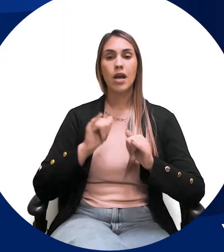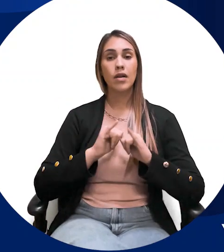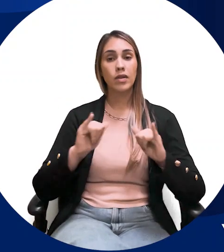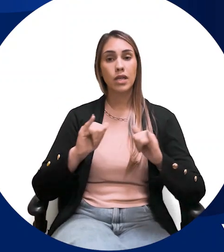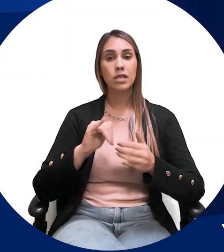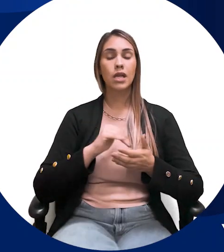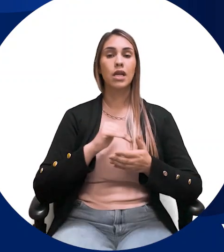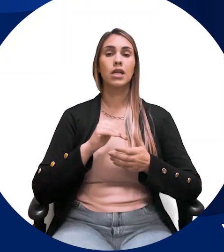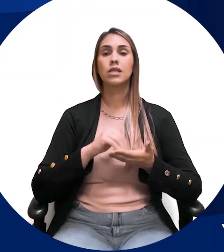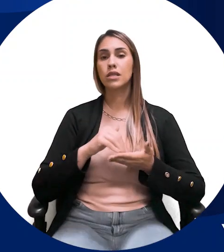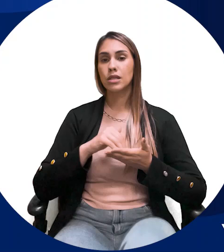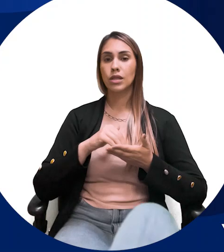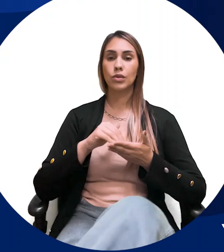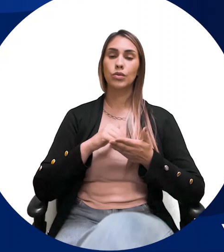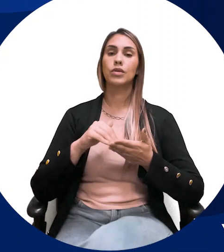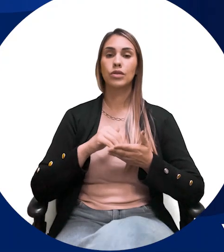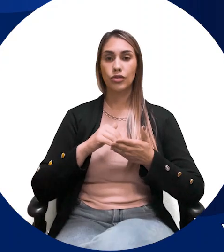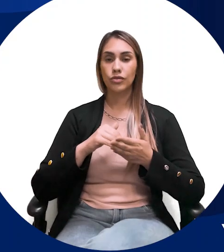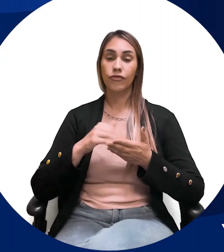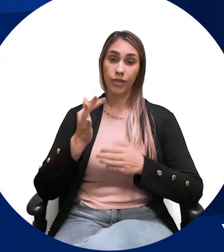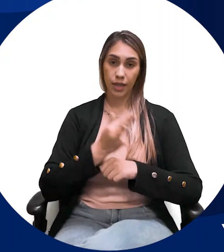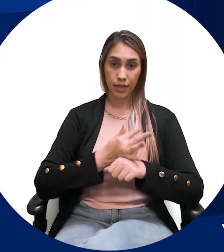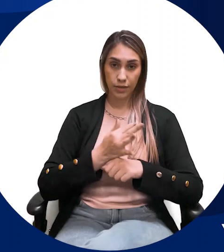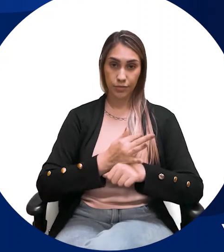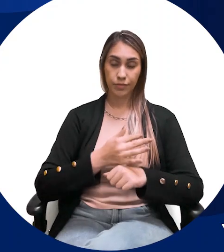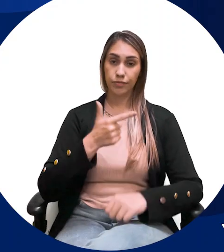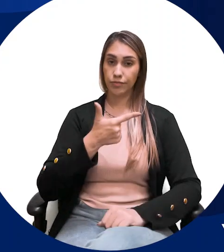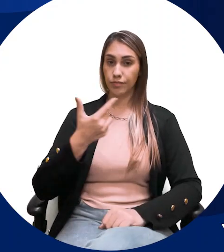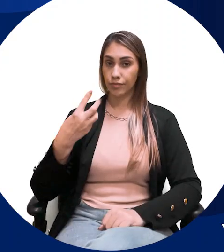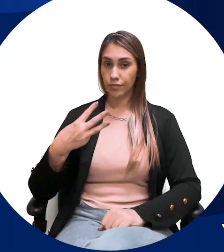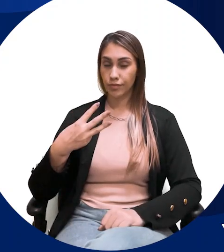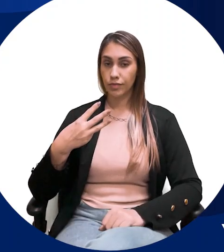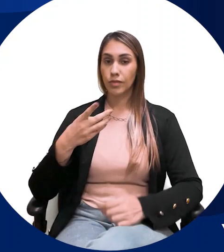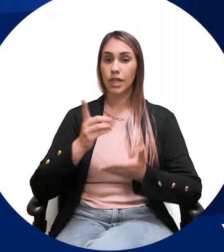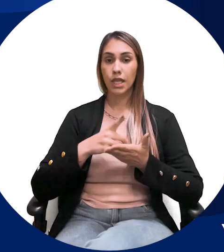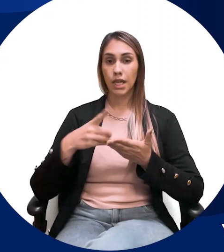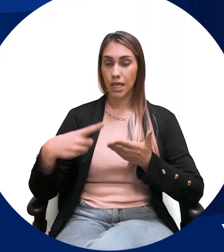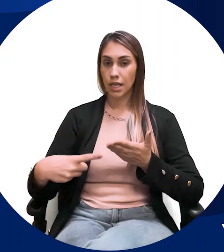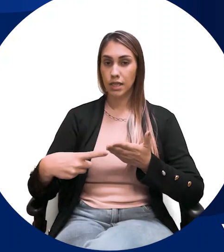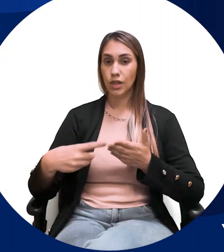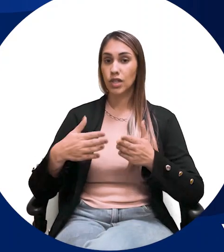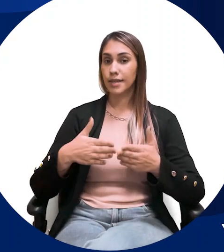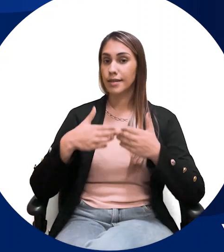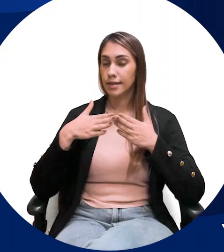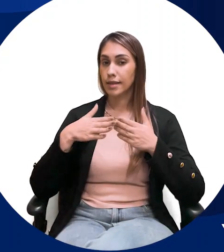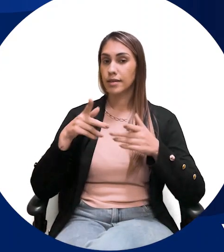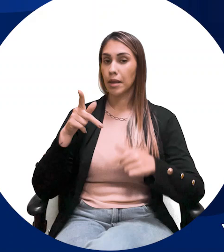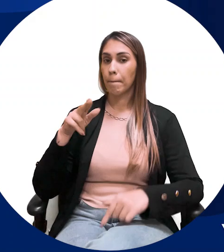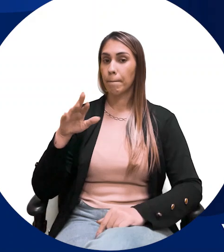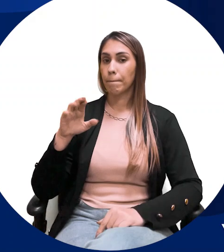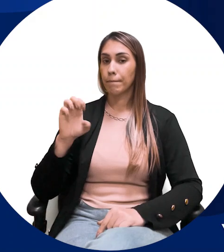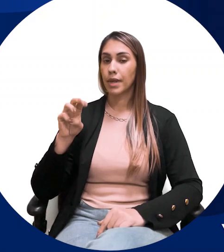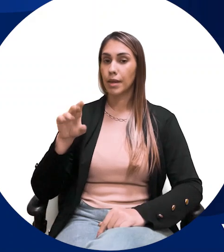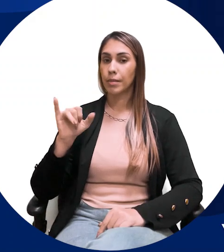que comunicará à SEDUC o período para registro de usufruto de férias. 23. Declaração de